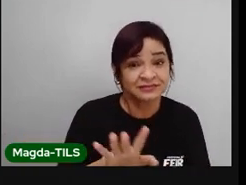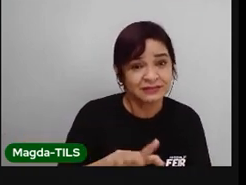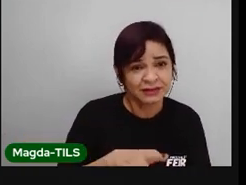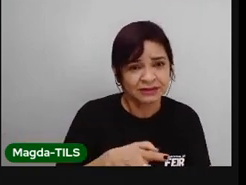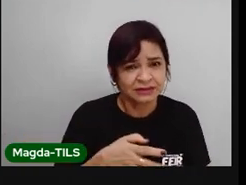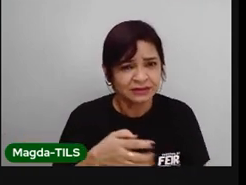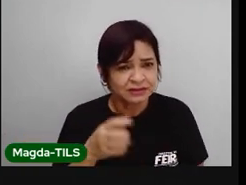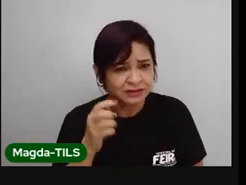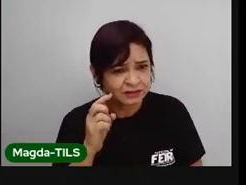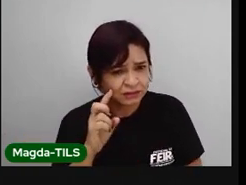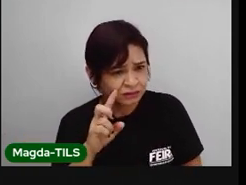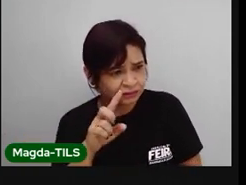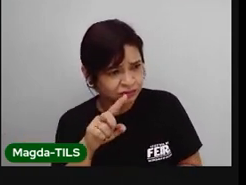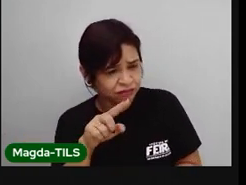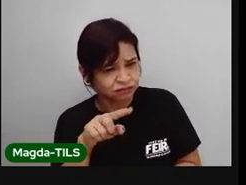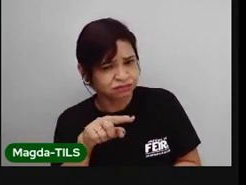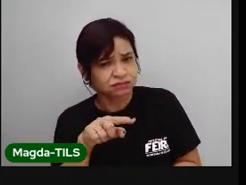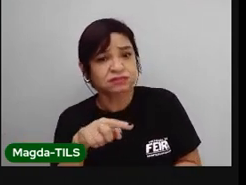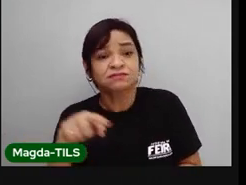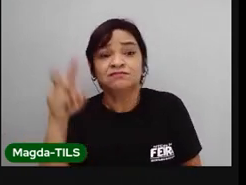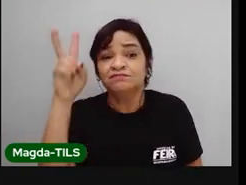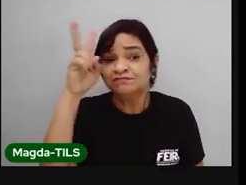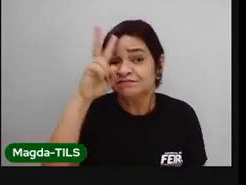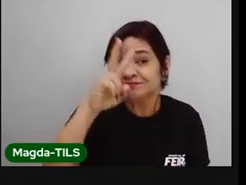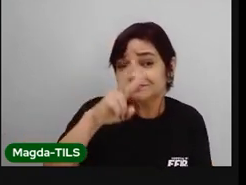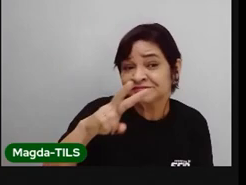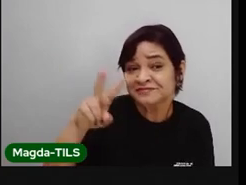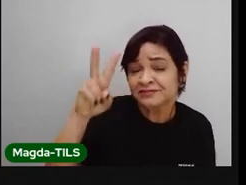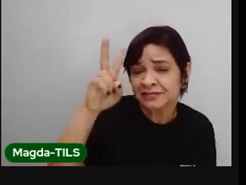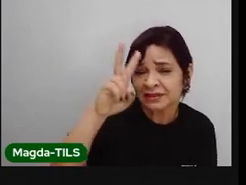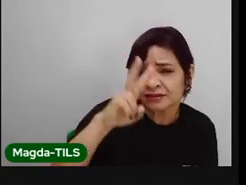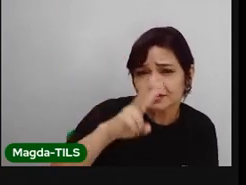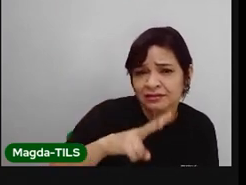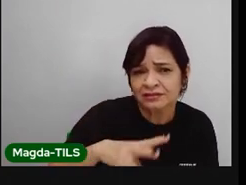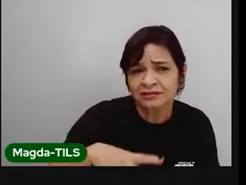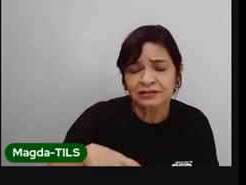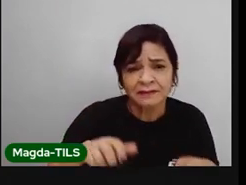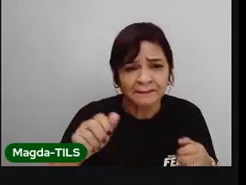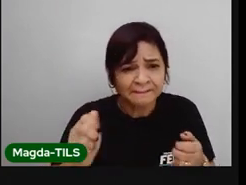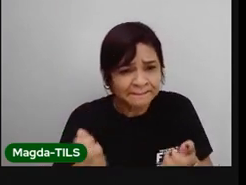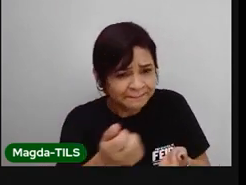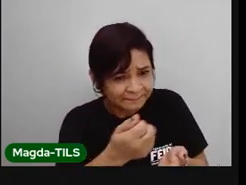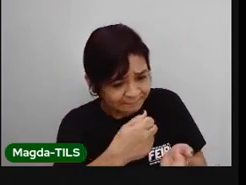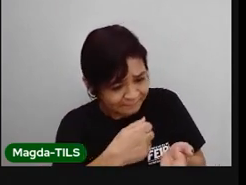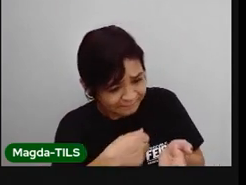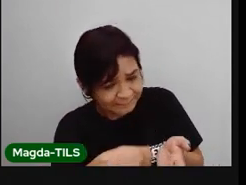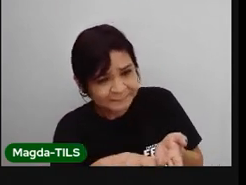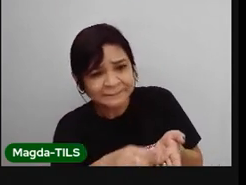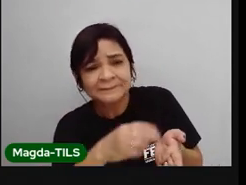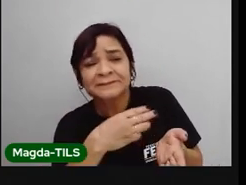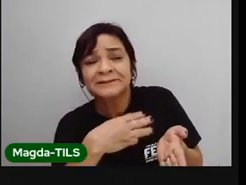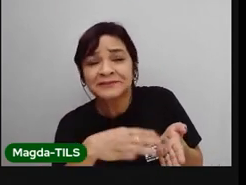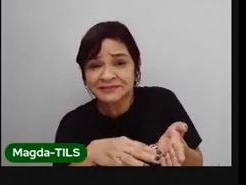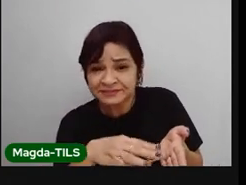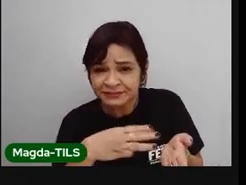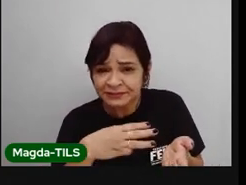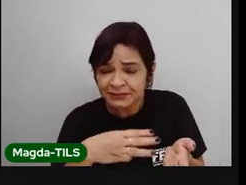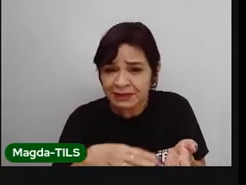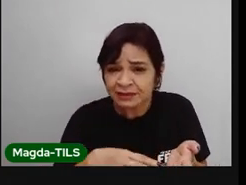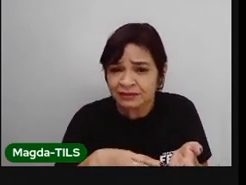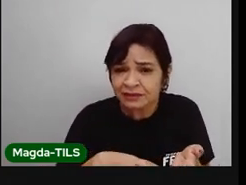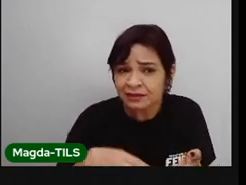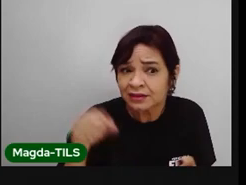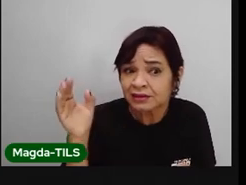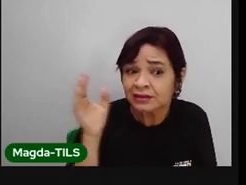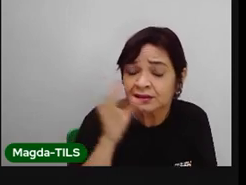Se um dia você se lembrar, escreva a carta pra mim. Bote logo